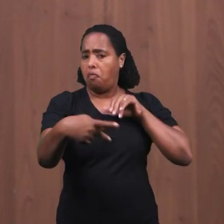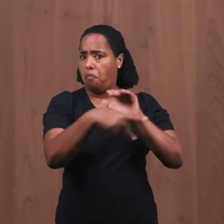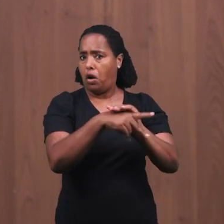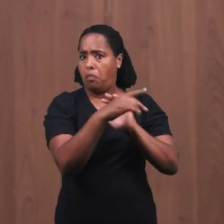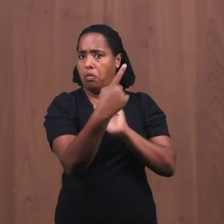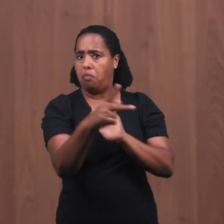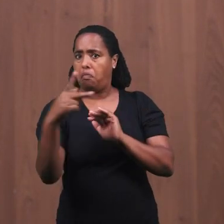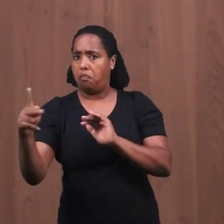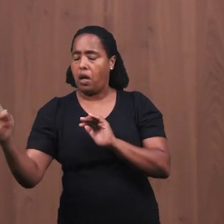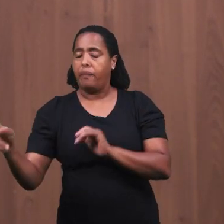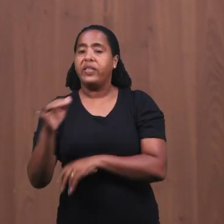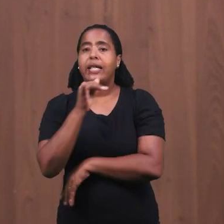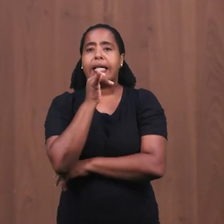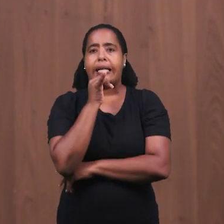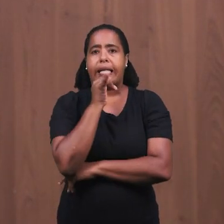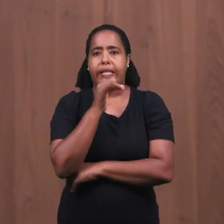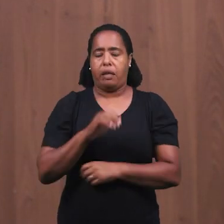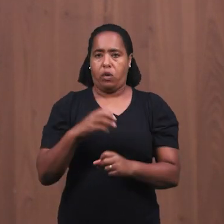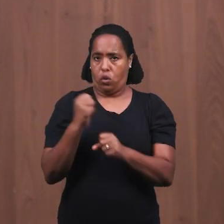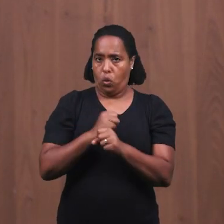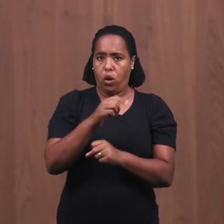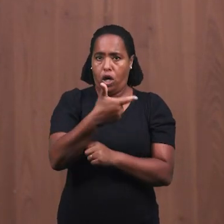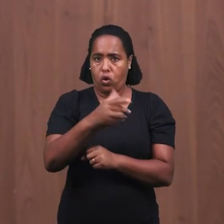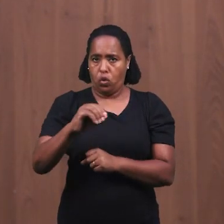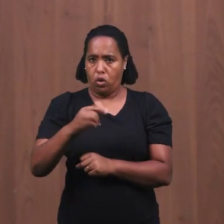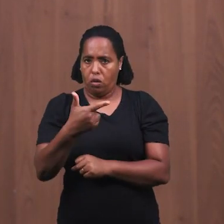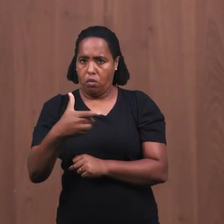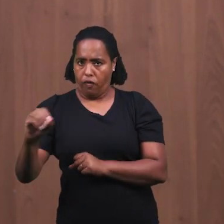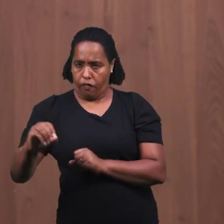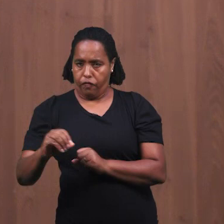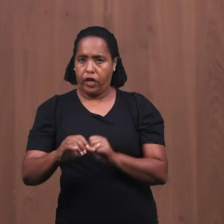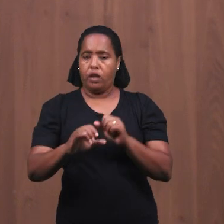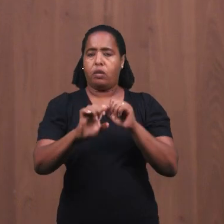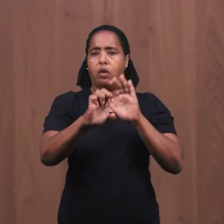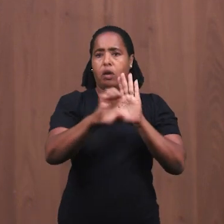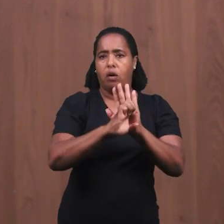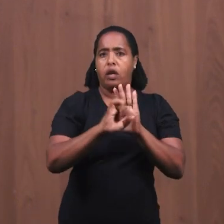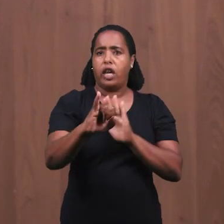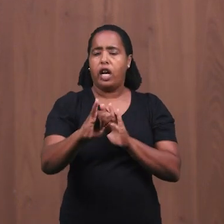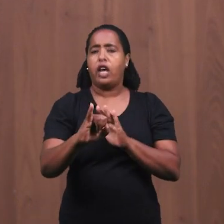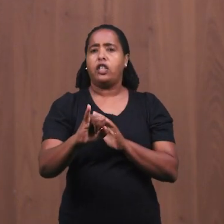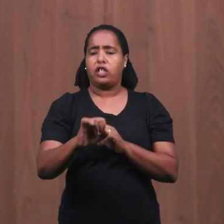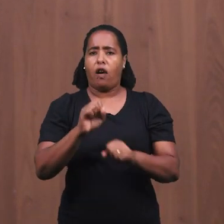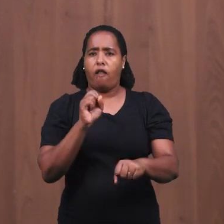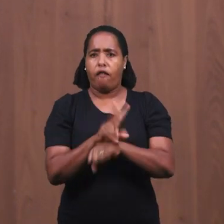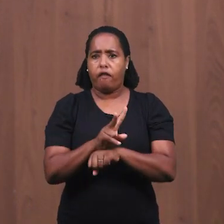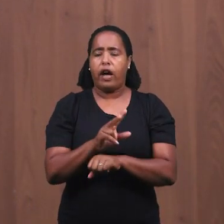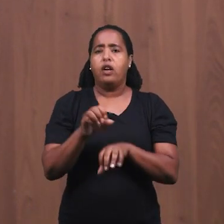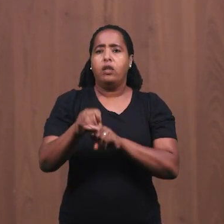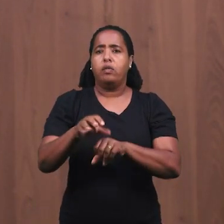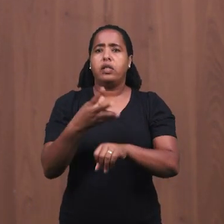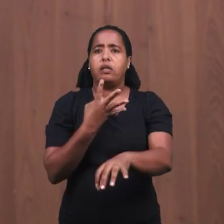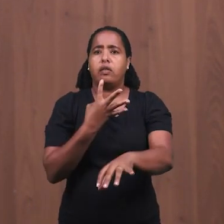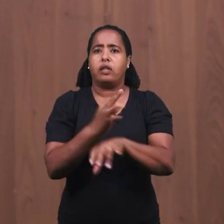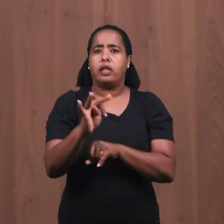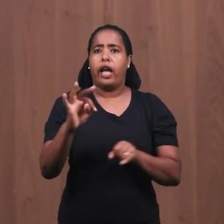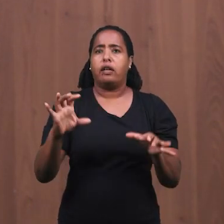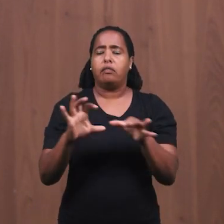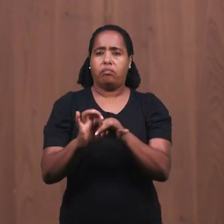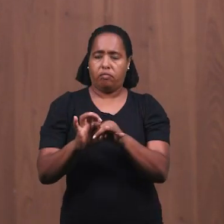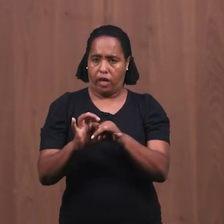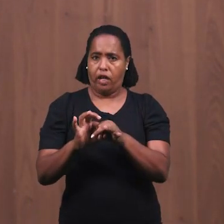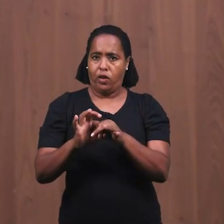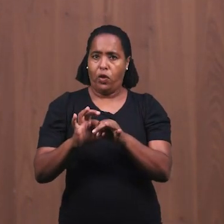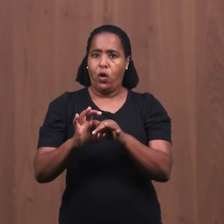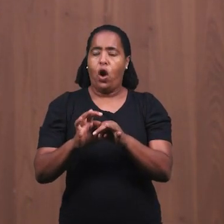próprio. Por exemplo, em 2020, no edital que ofertou vagas no ensino técnico integrado ao ensino